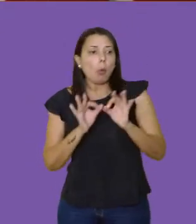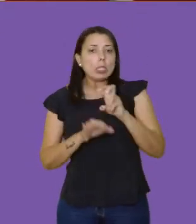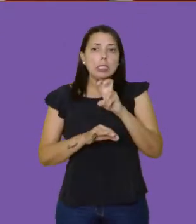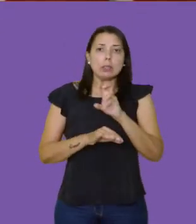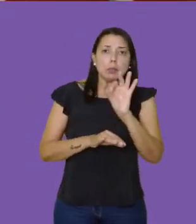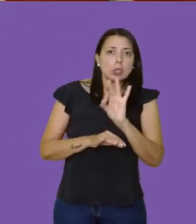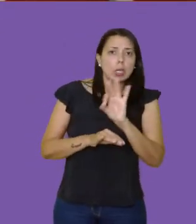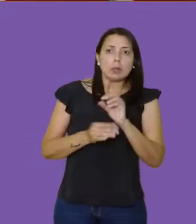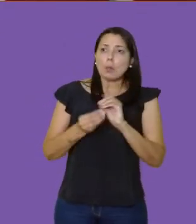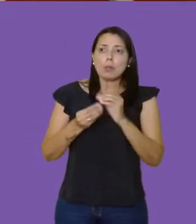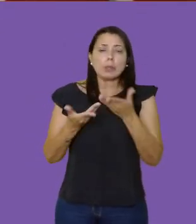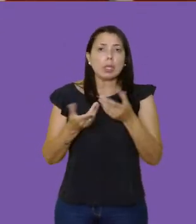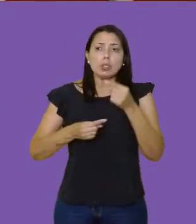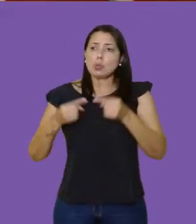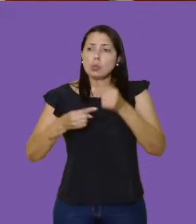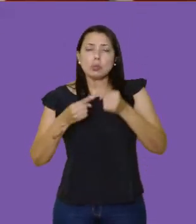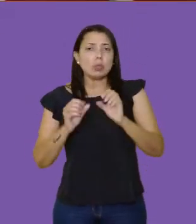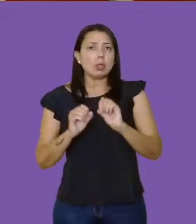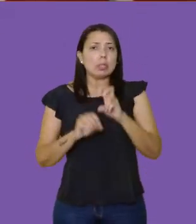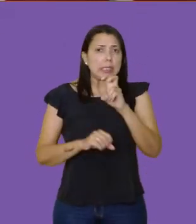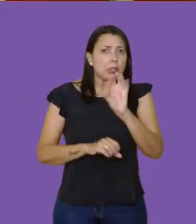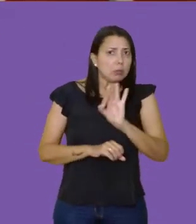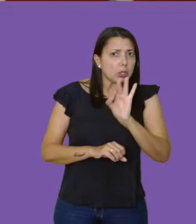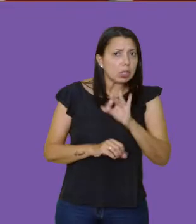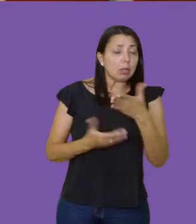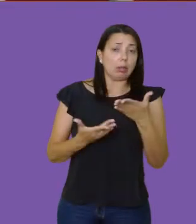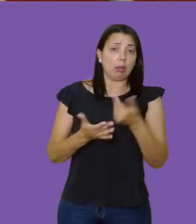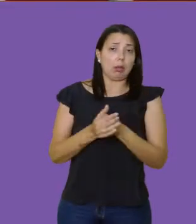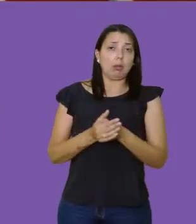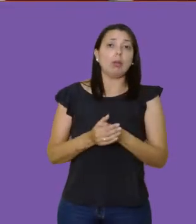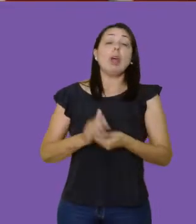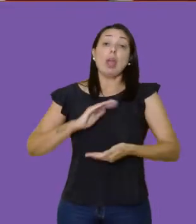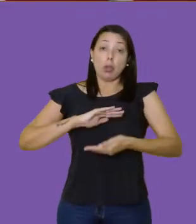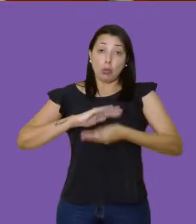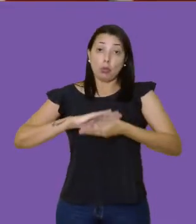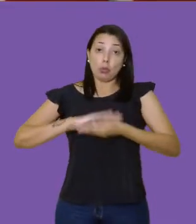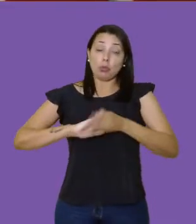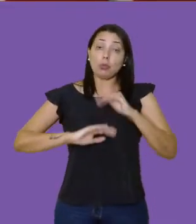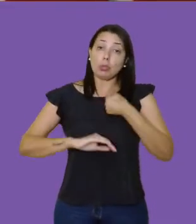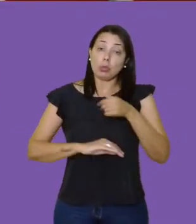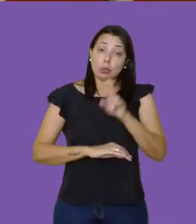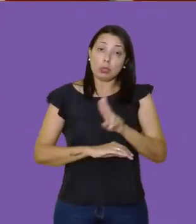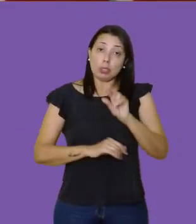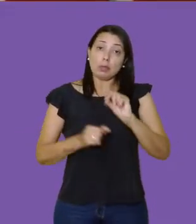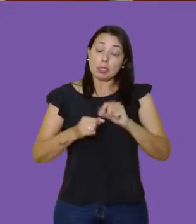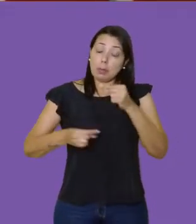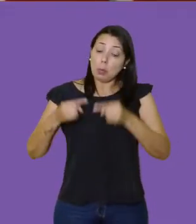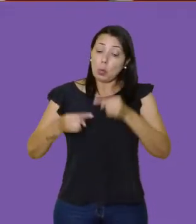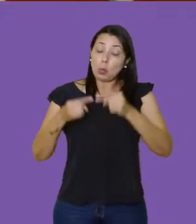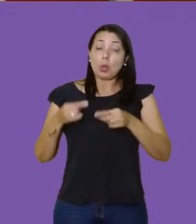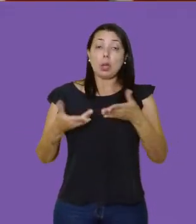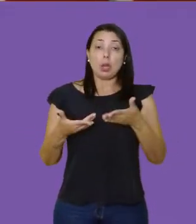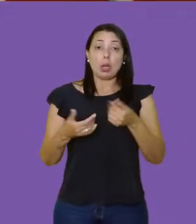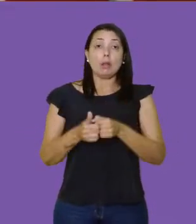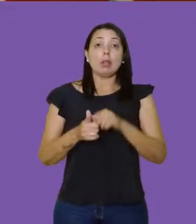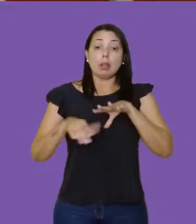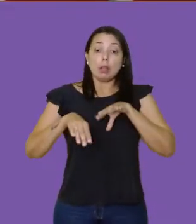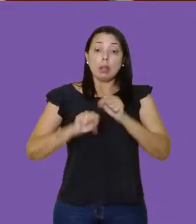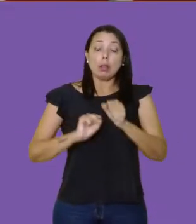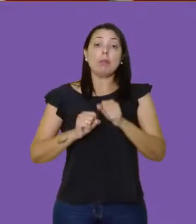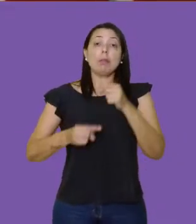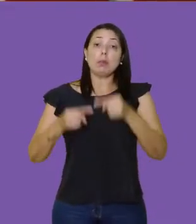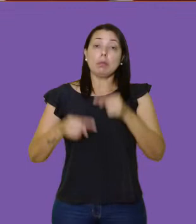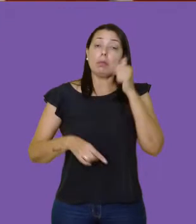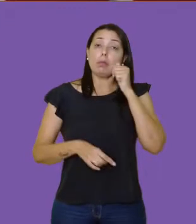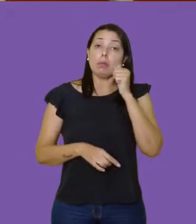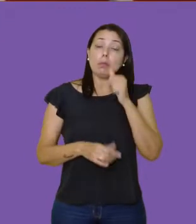5% que não estava nem sendo debatido, os 5%. É o fundo partidário que a gente utiliza para fazer política, para fazer formação política